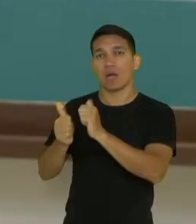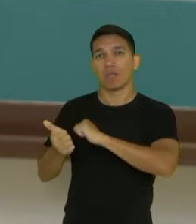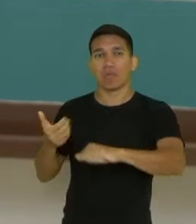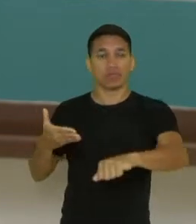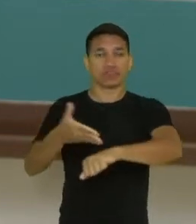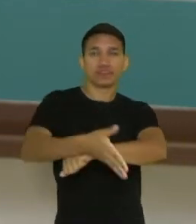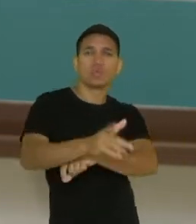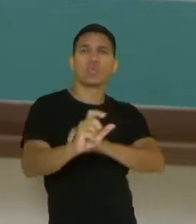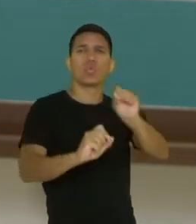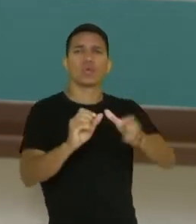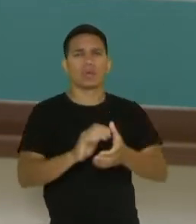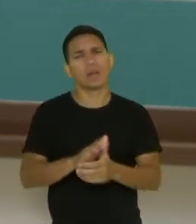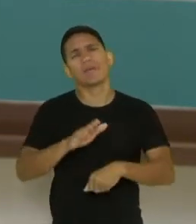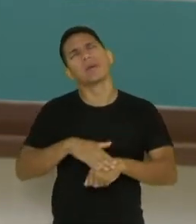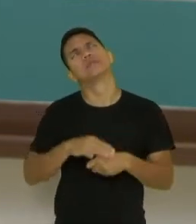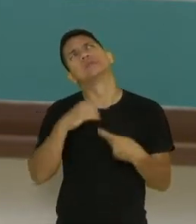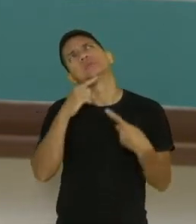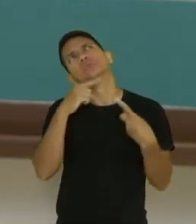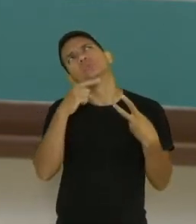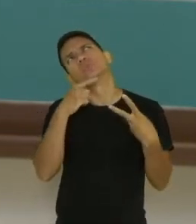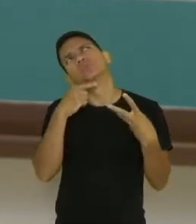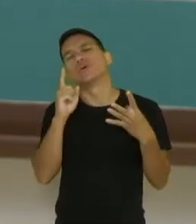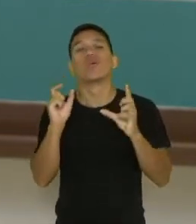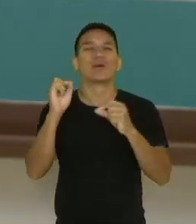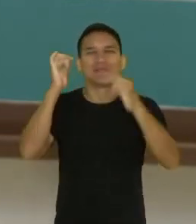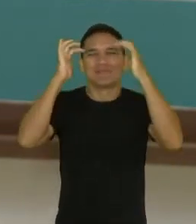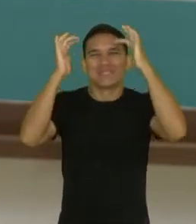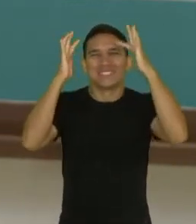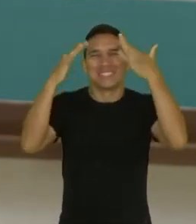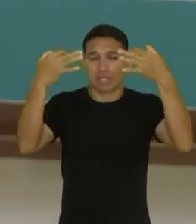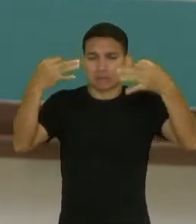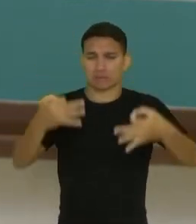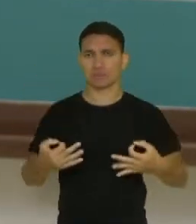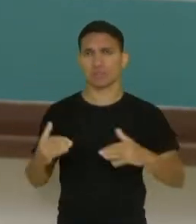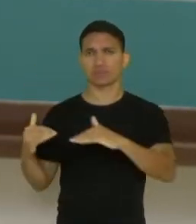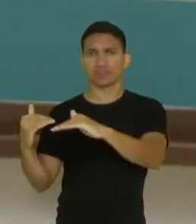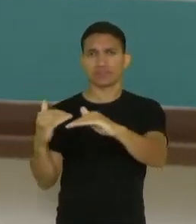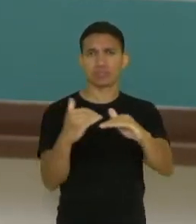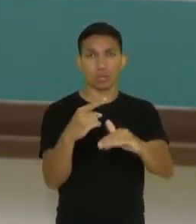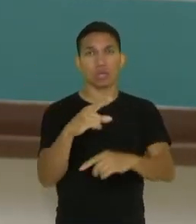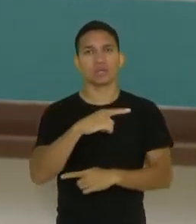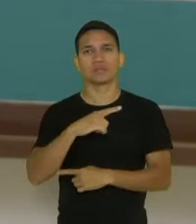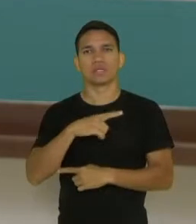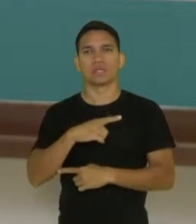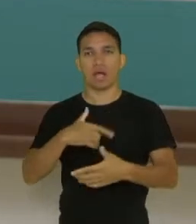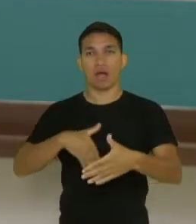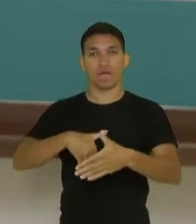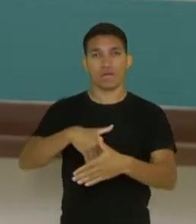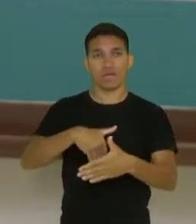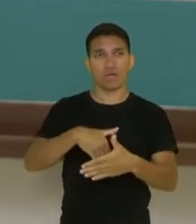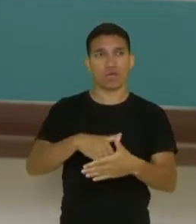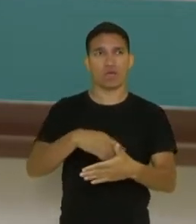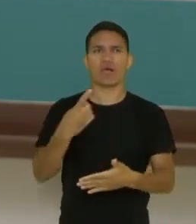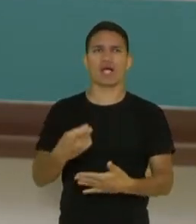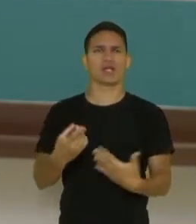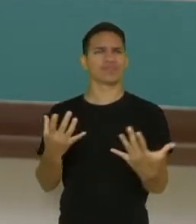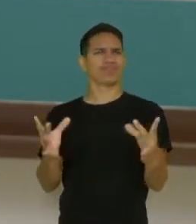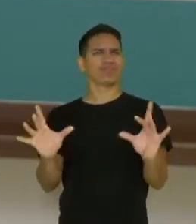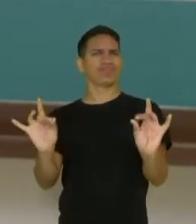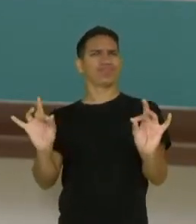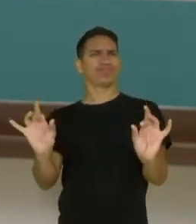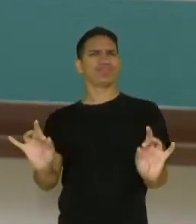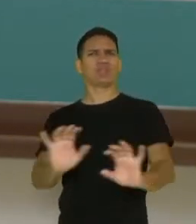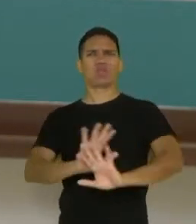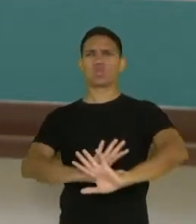questionamos assim o Que Nós pensamos essas condições justas nós temos o futebol né espetáculo